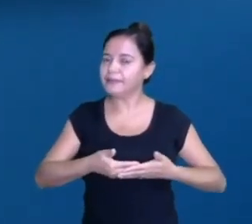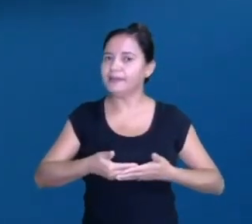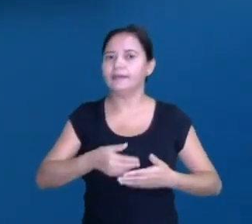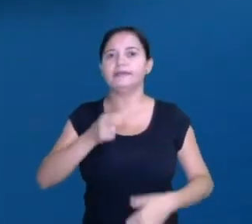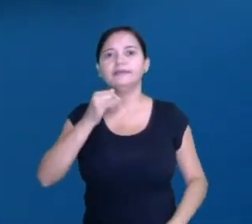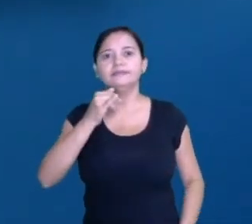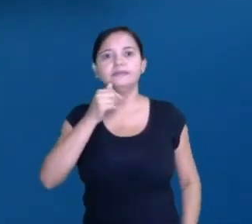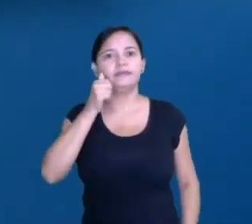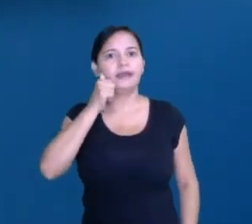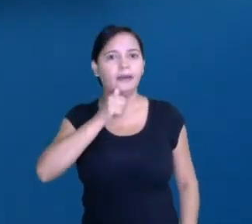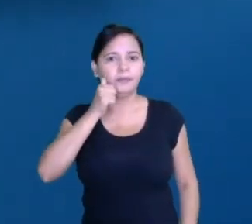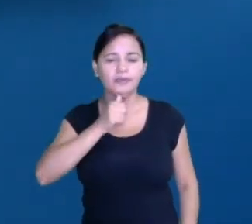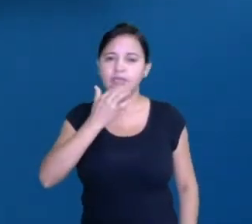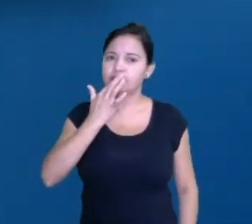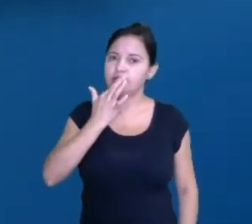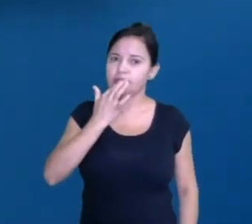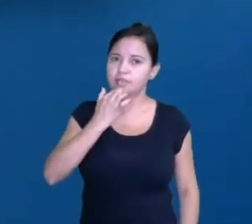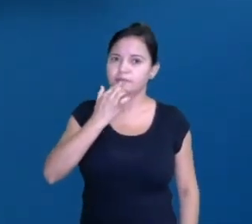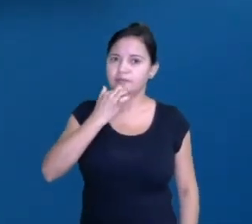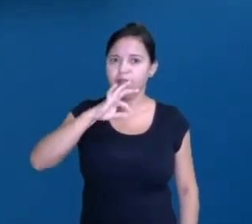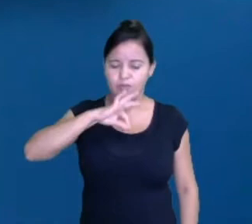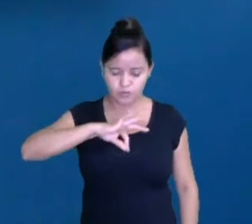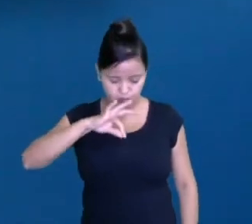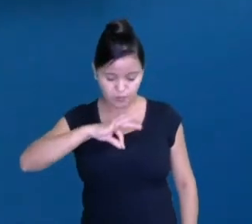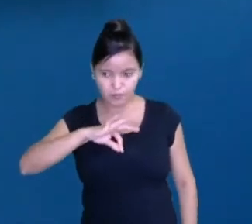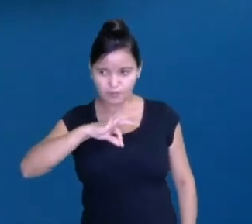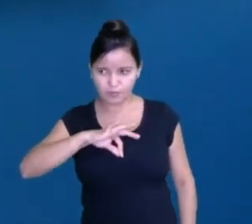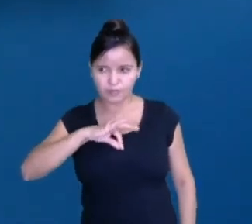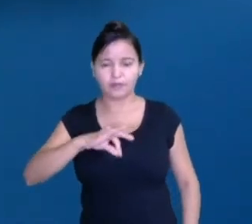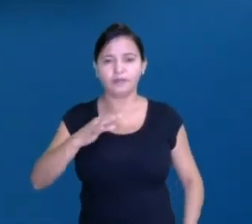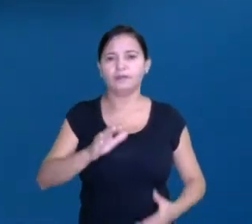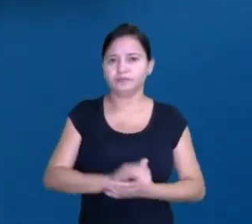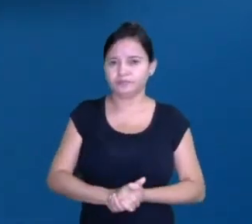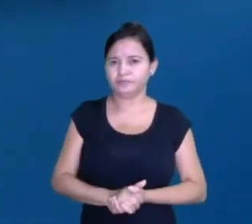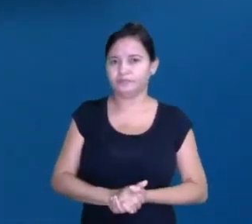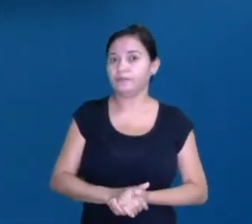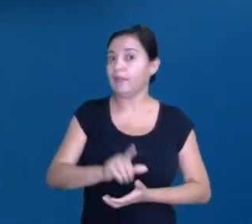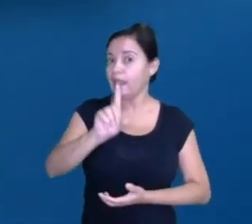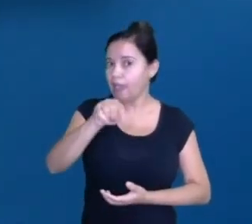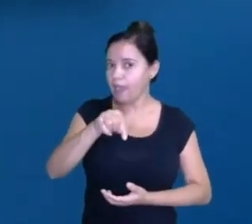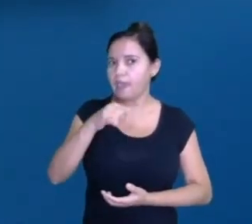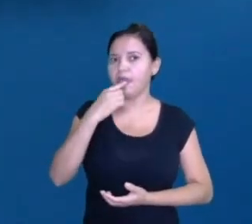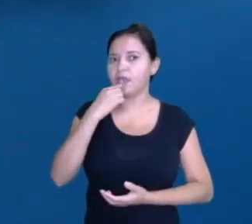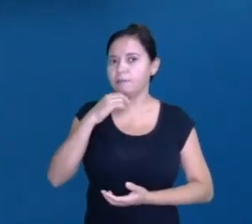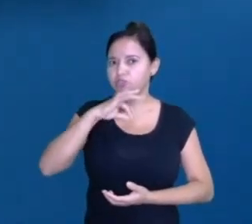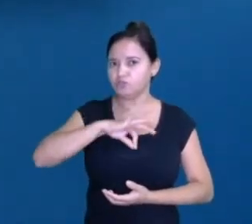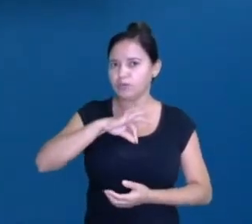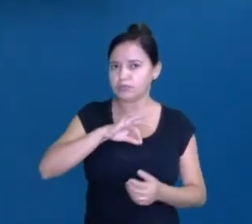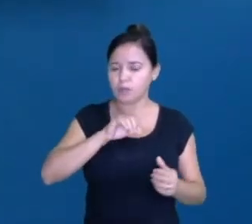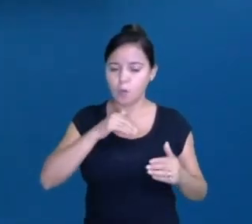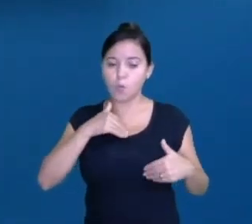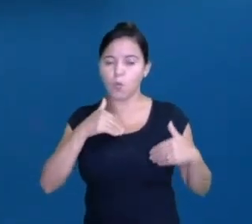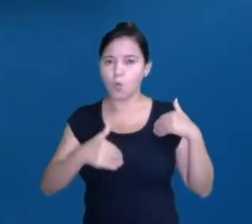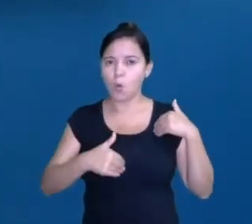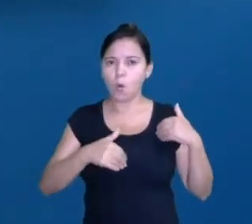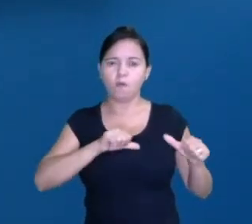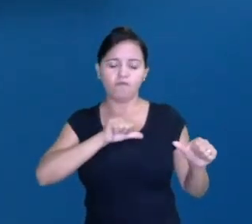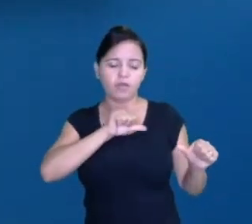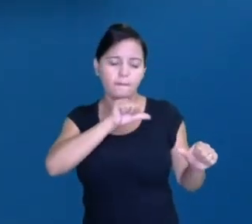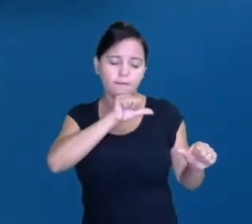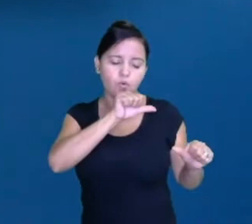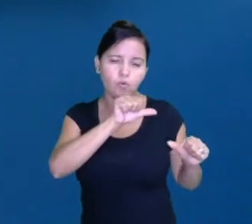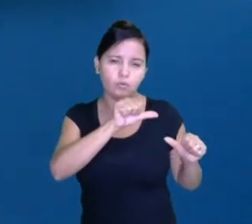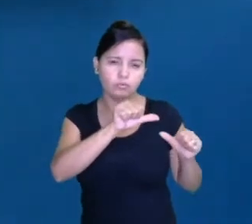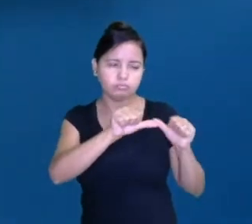uma descamação do endométrio. Vê que coisa mais interessante. Na verdade, a menstruação é a descamação desse tecido, o tecido endometrial.